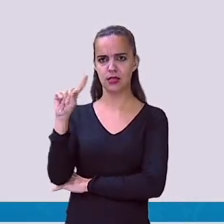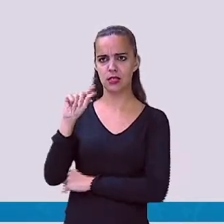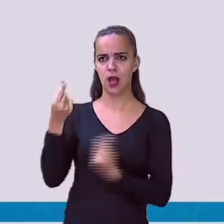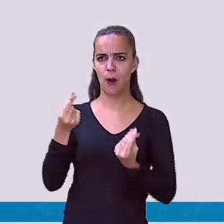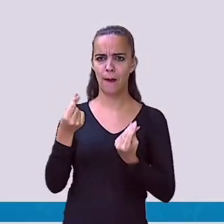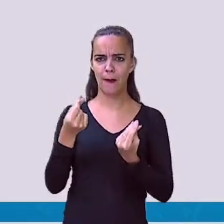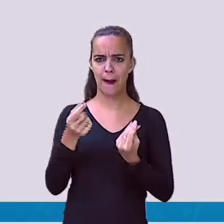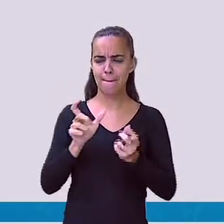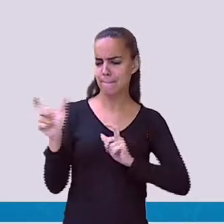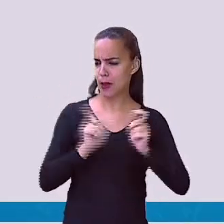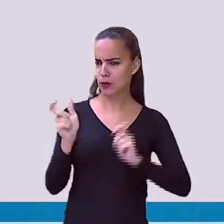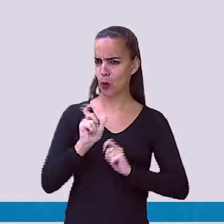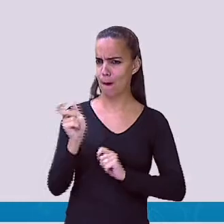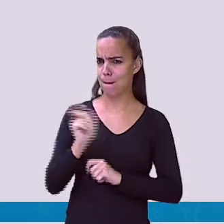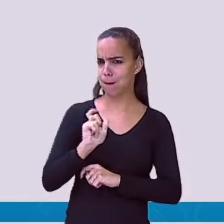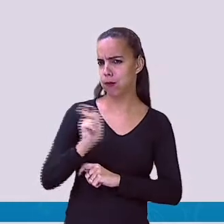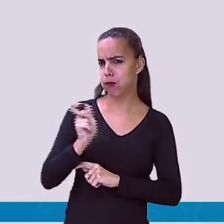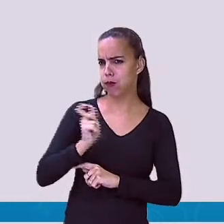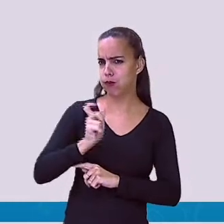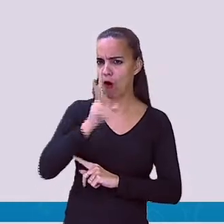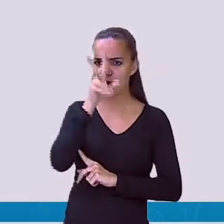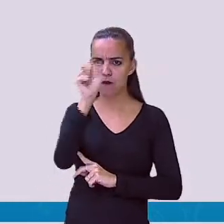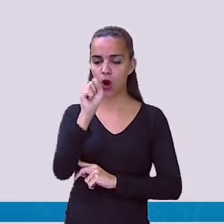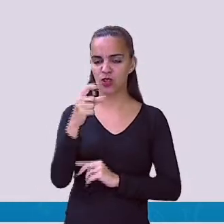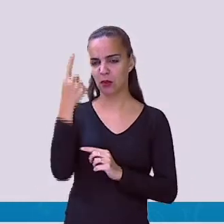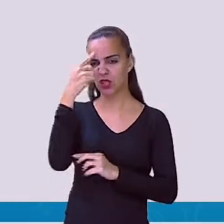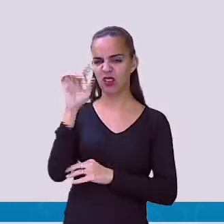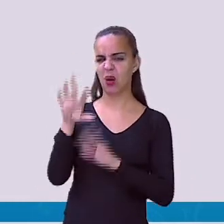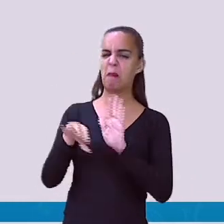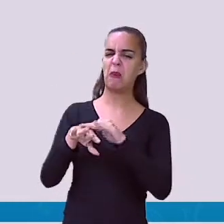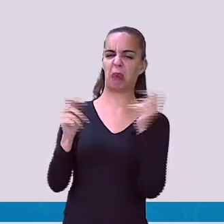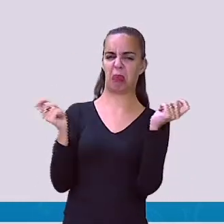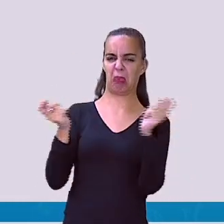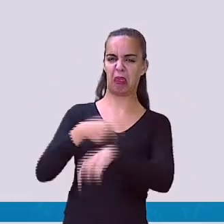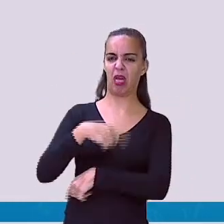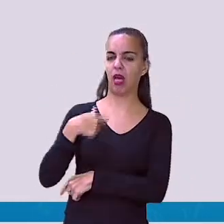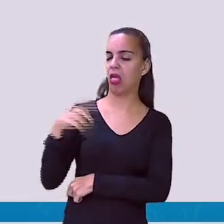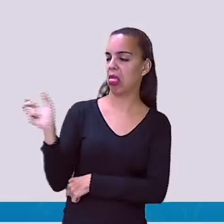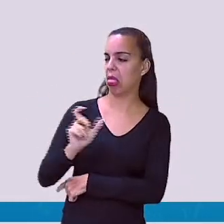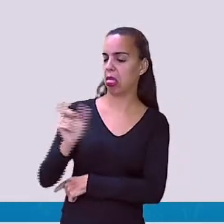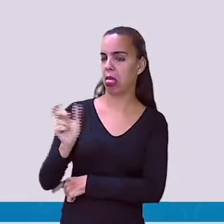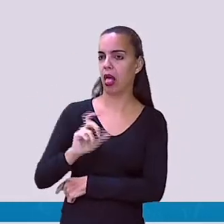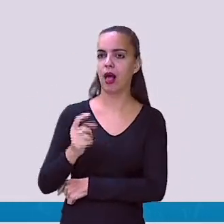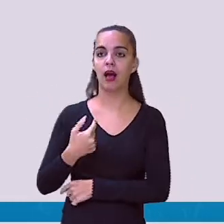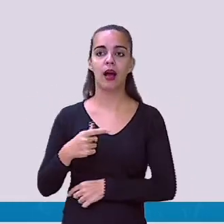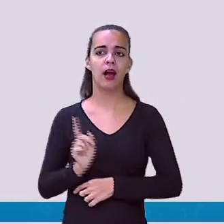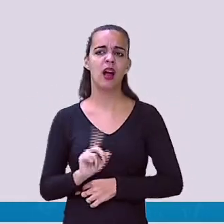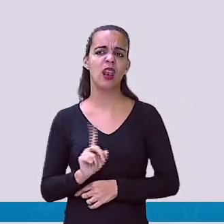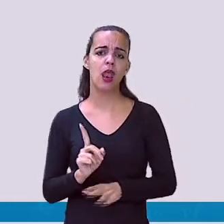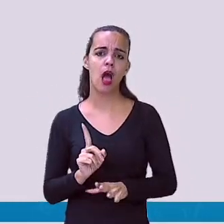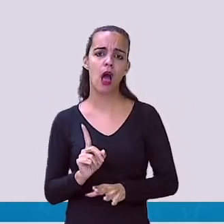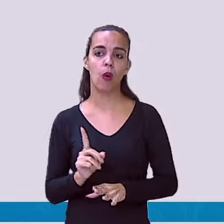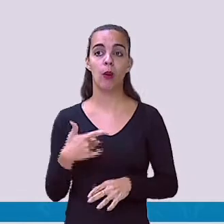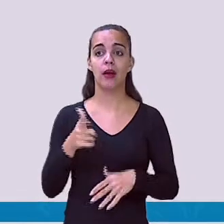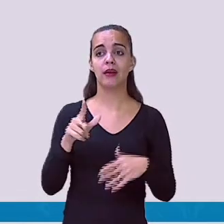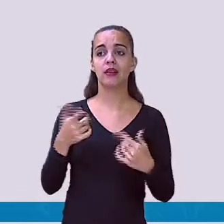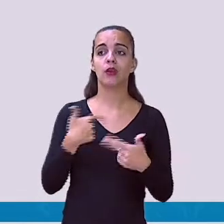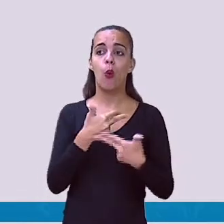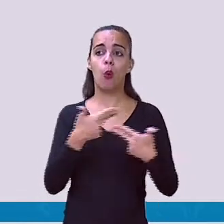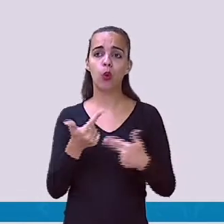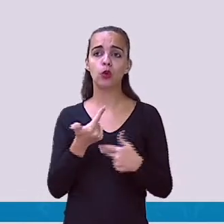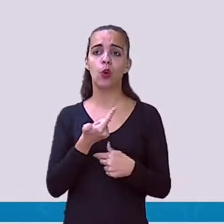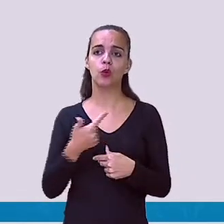movimentar bem, a uma velocidade significativa, a mistura, de modo que os seus componentes se